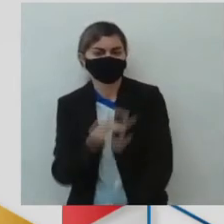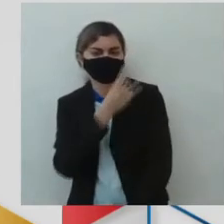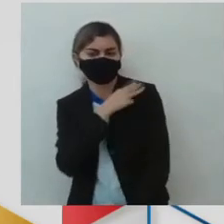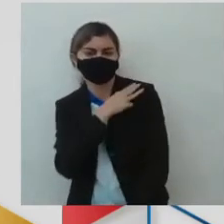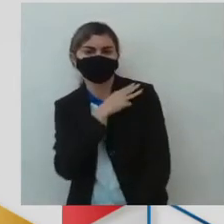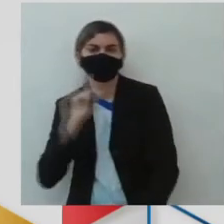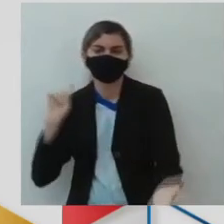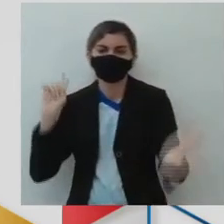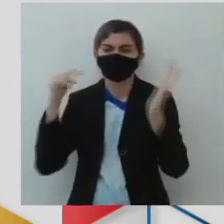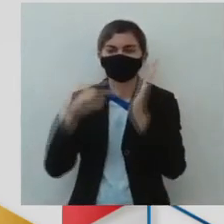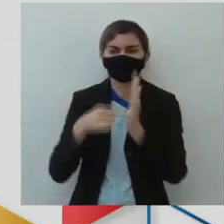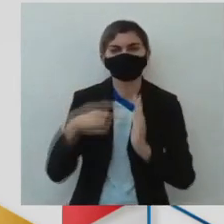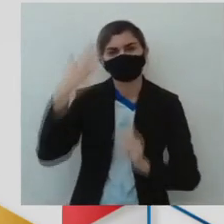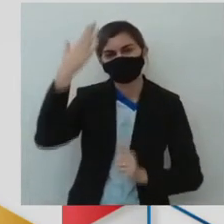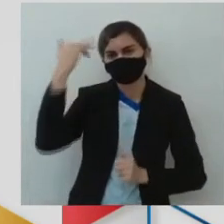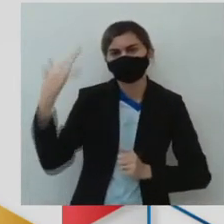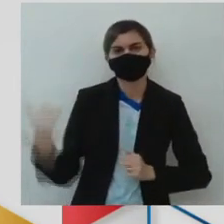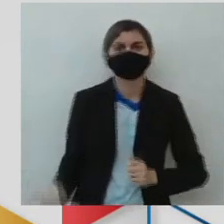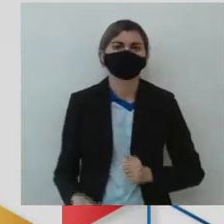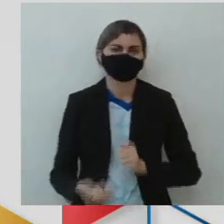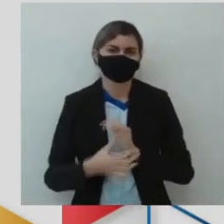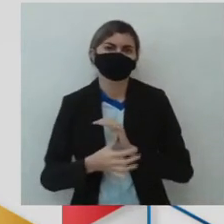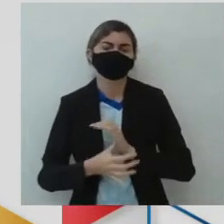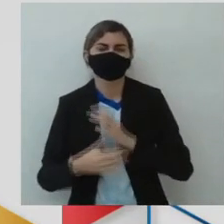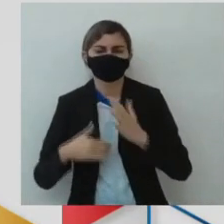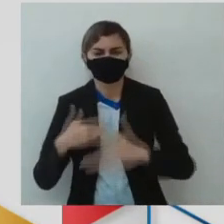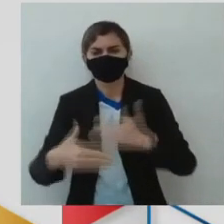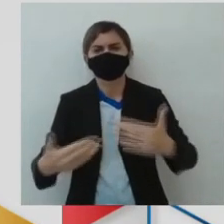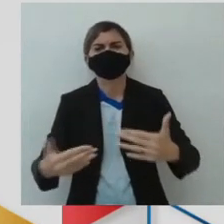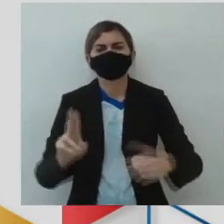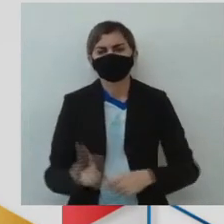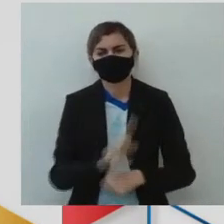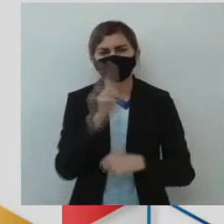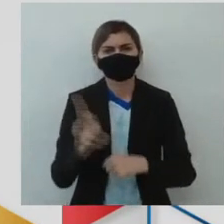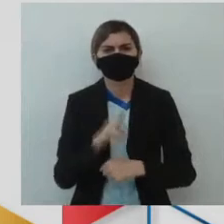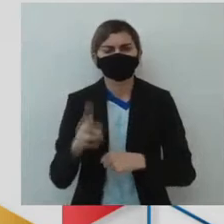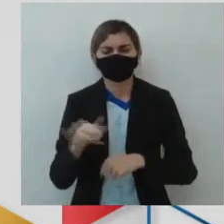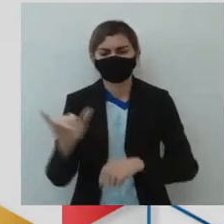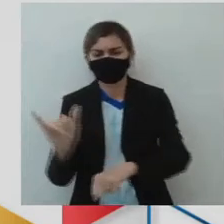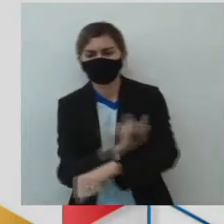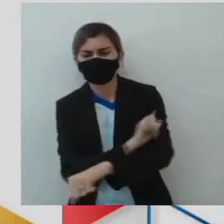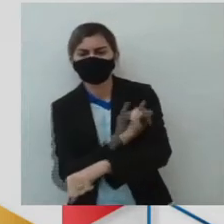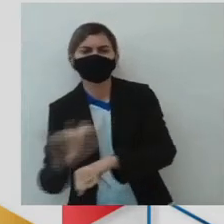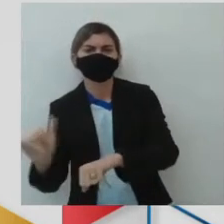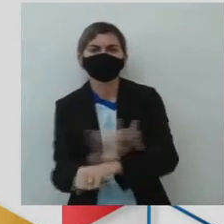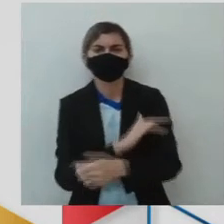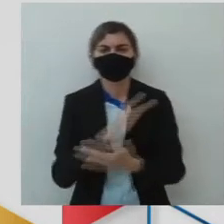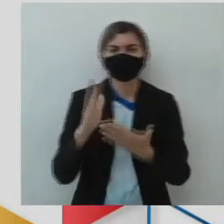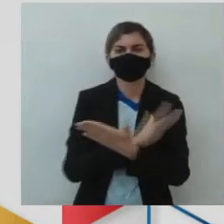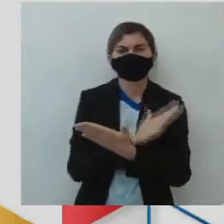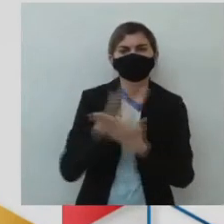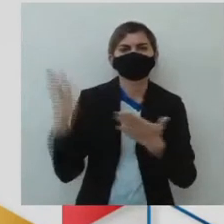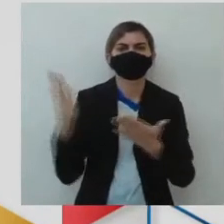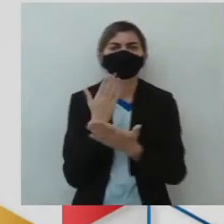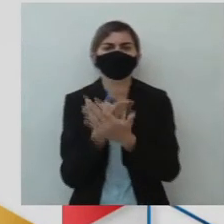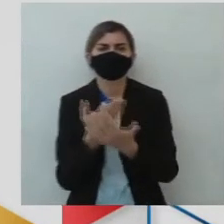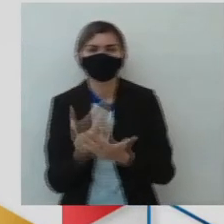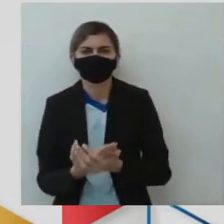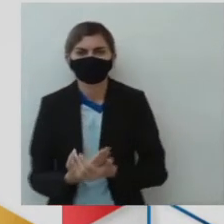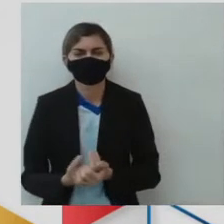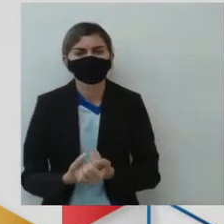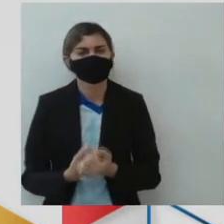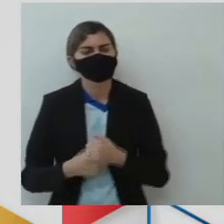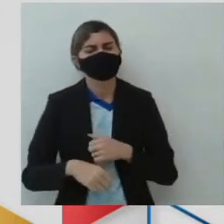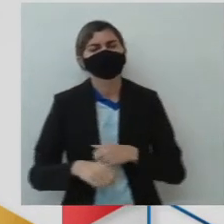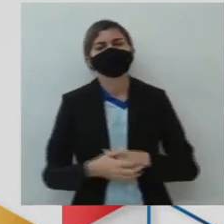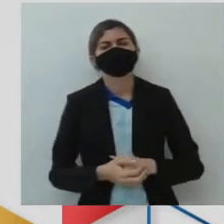médio alcançaram sucesso através do uso de das estratégias de alguns estratégias estudos